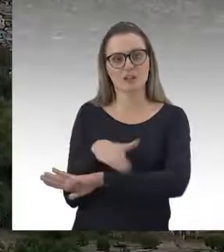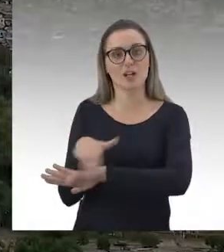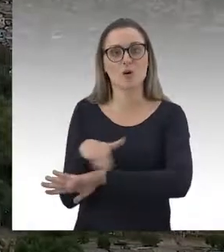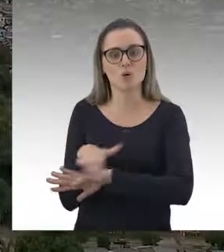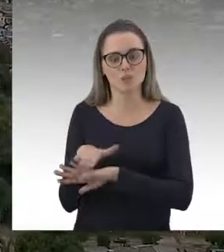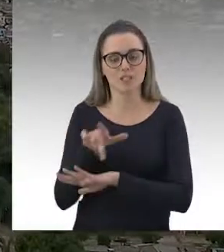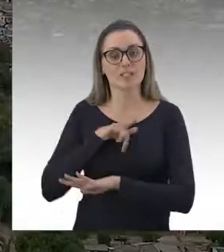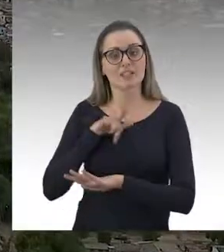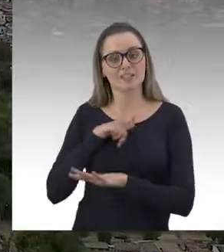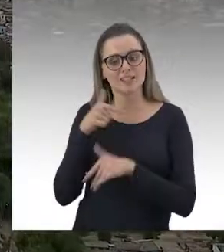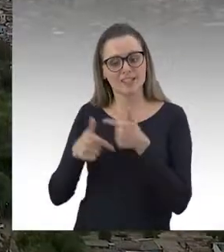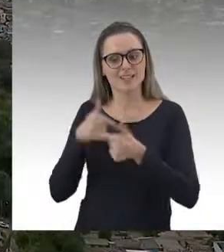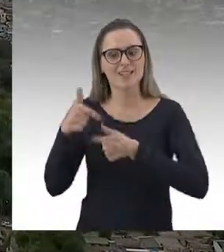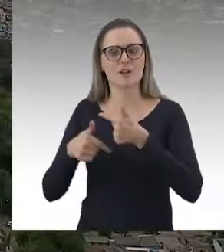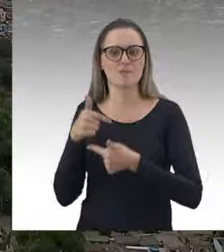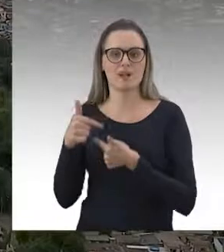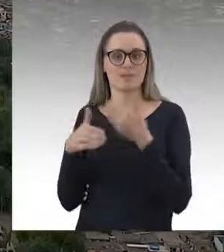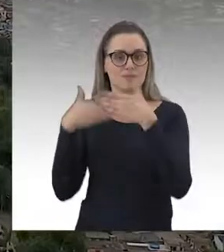que vai produzir.